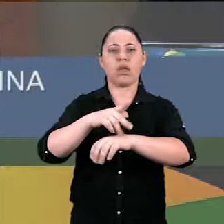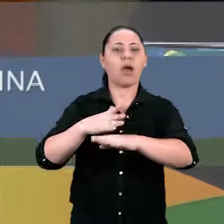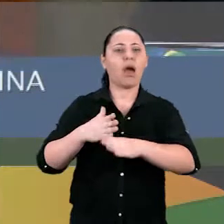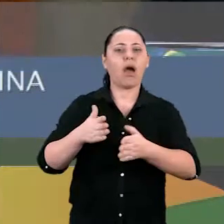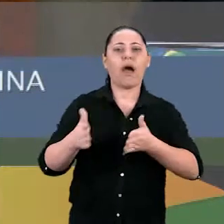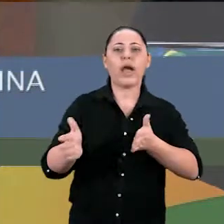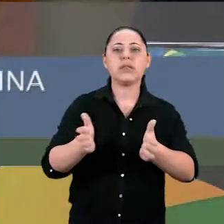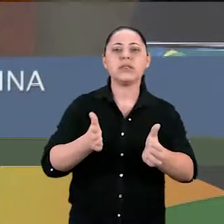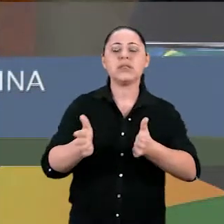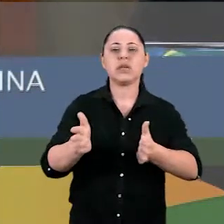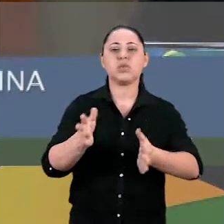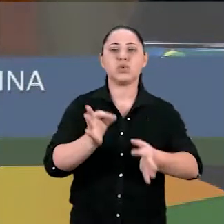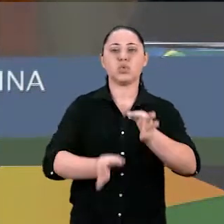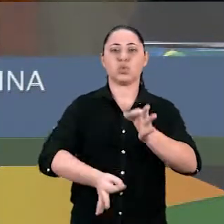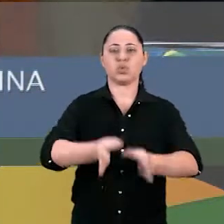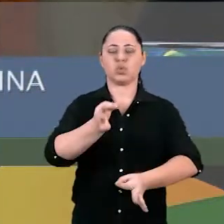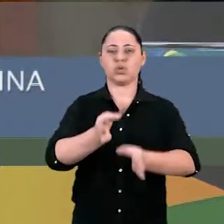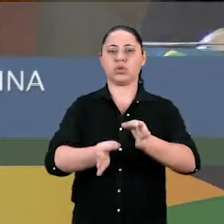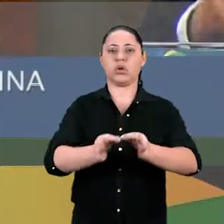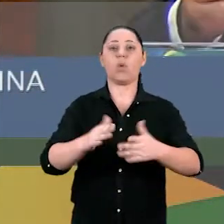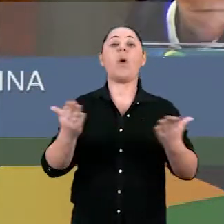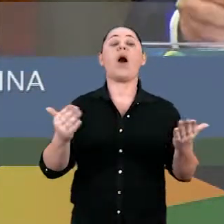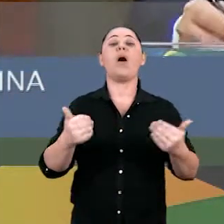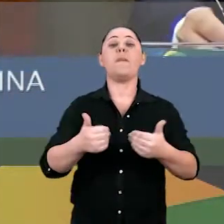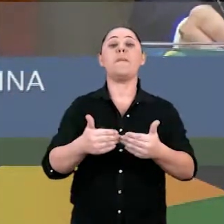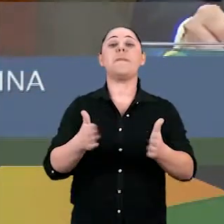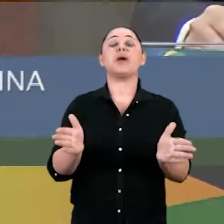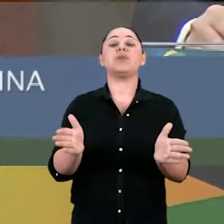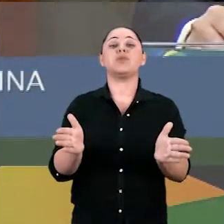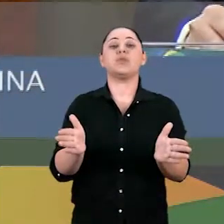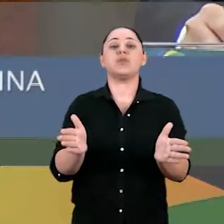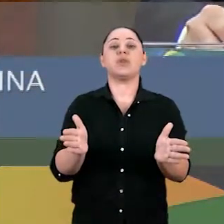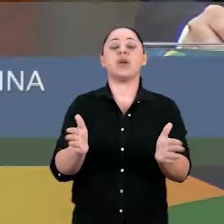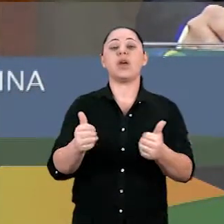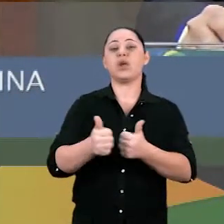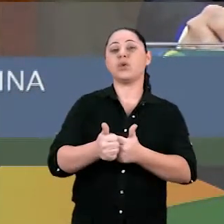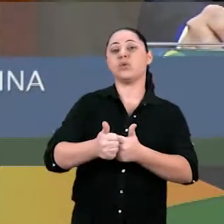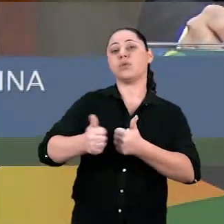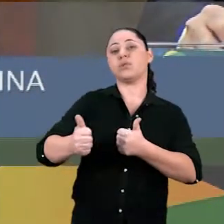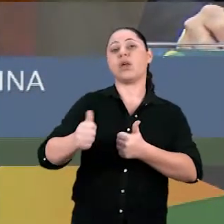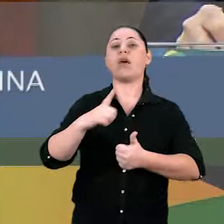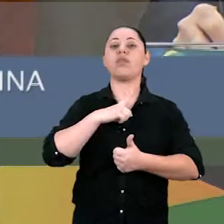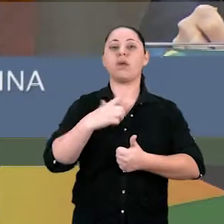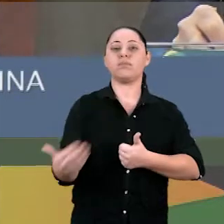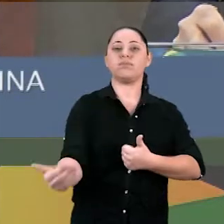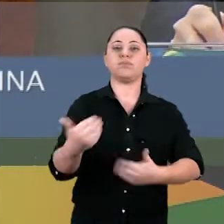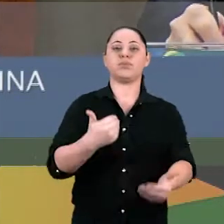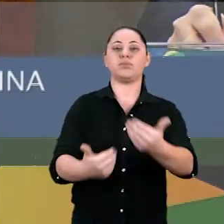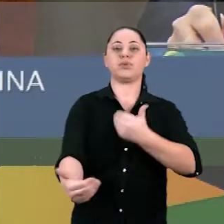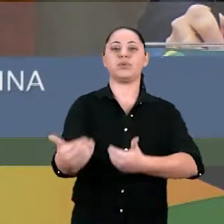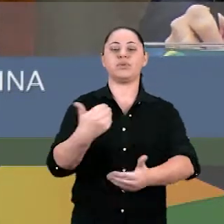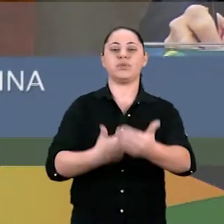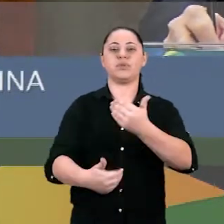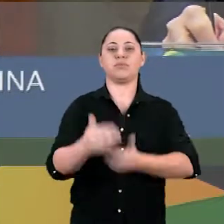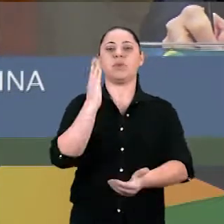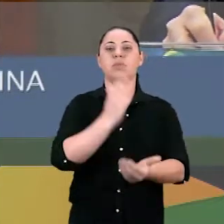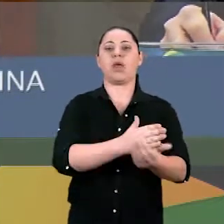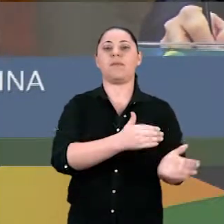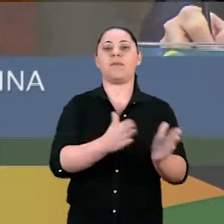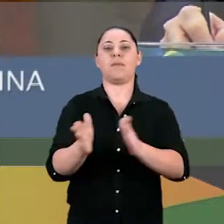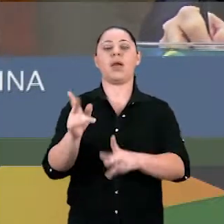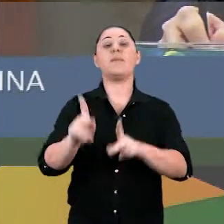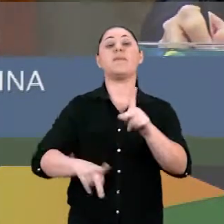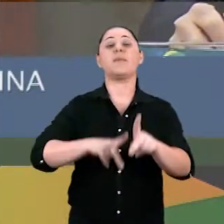do acesso à jurisdição constitucional. Qual é a abertura que os tribunais têm para receber